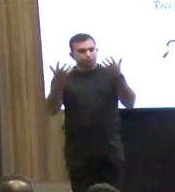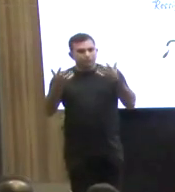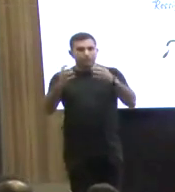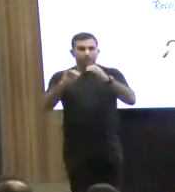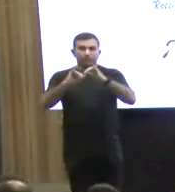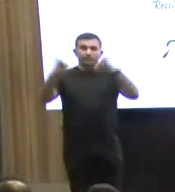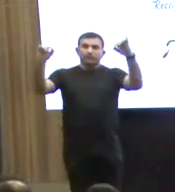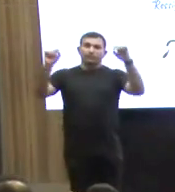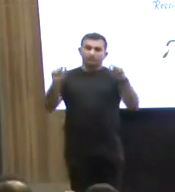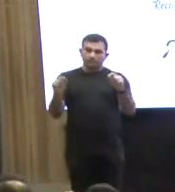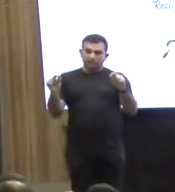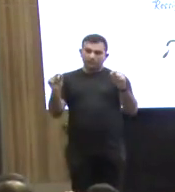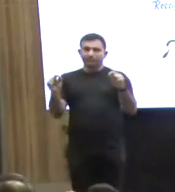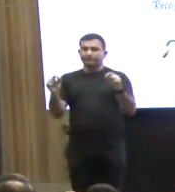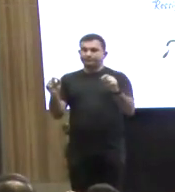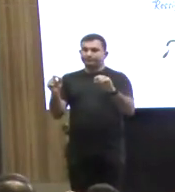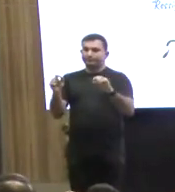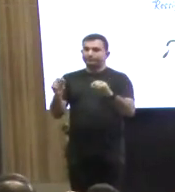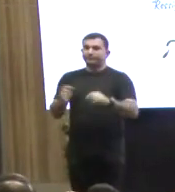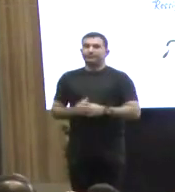obrigado pelo carinho. Mas, enfim,